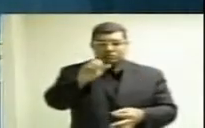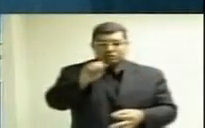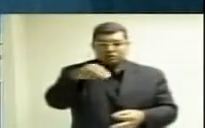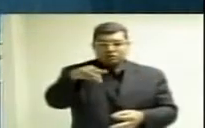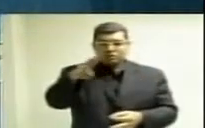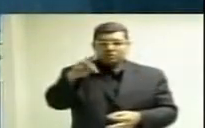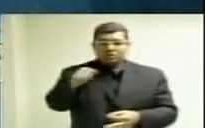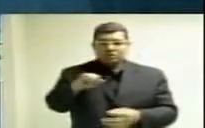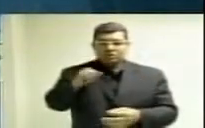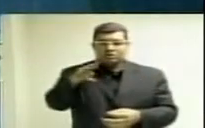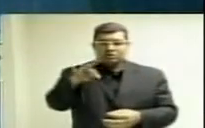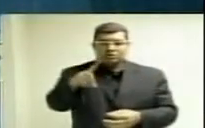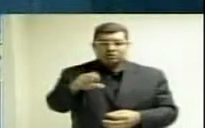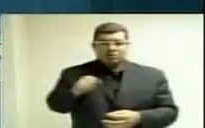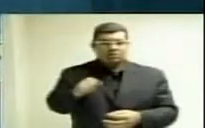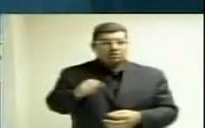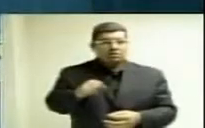de Iranduba